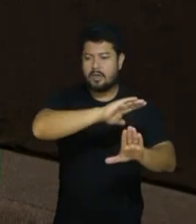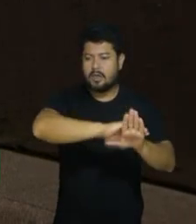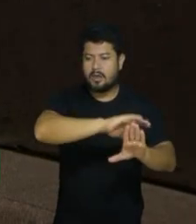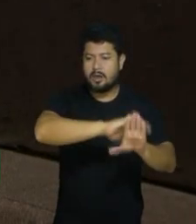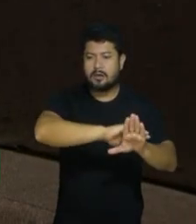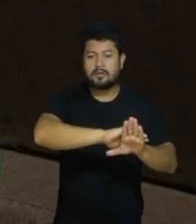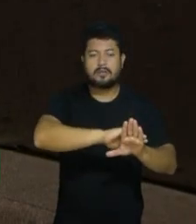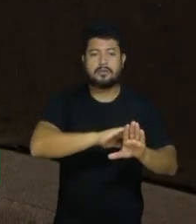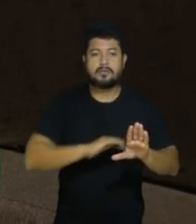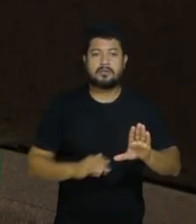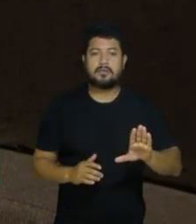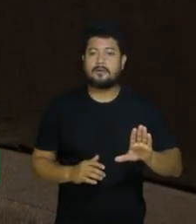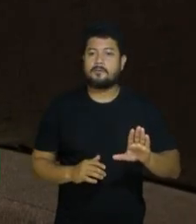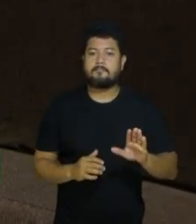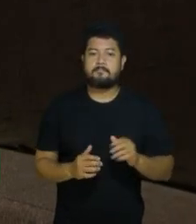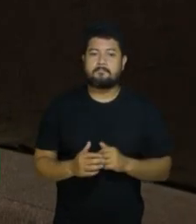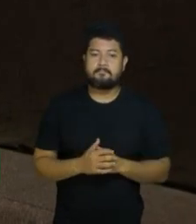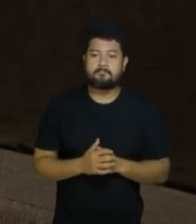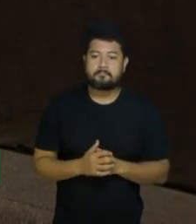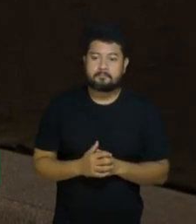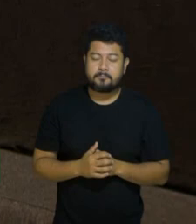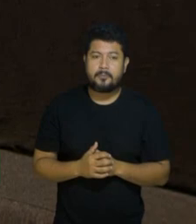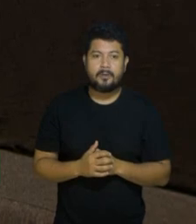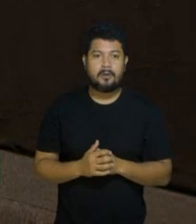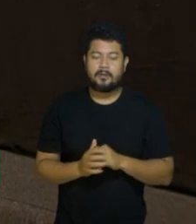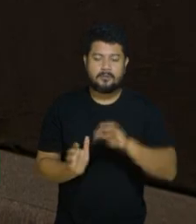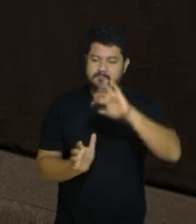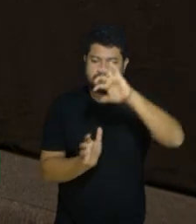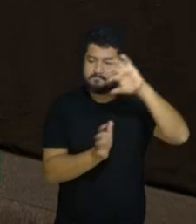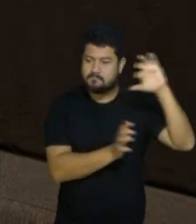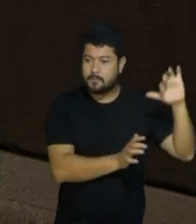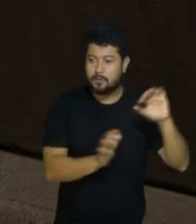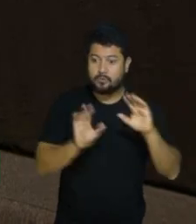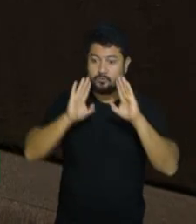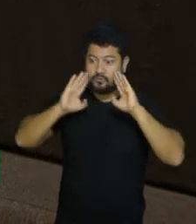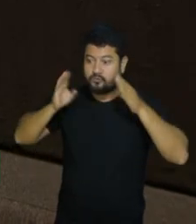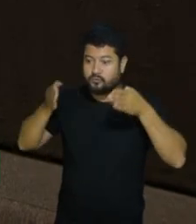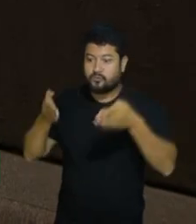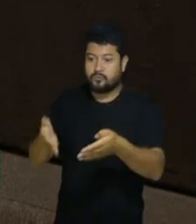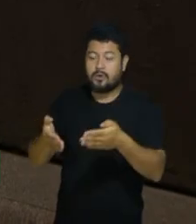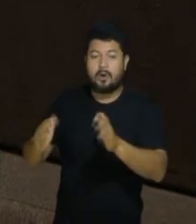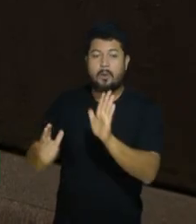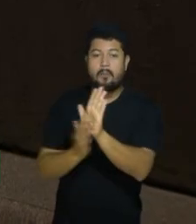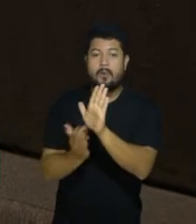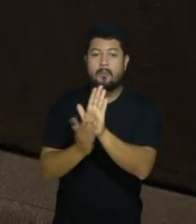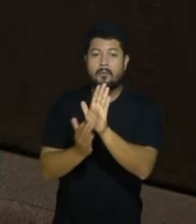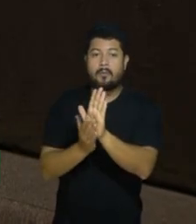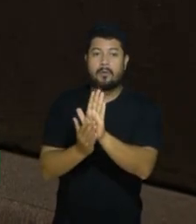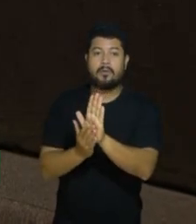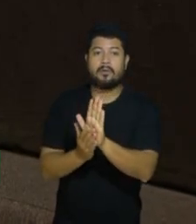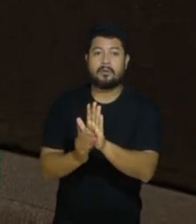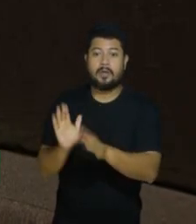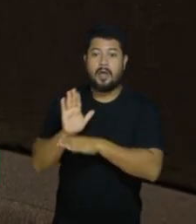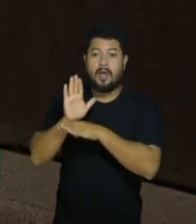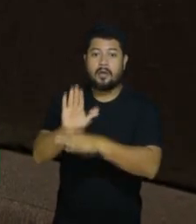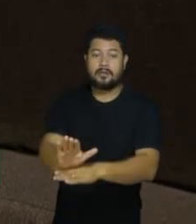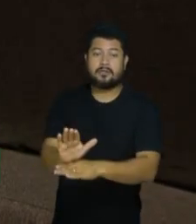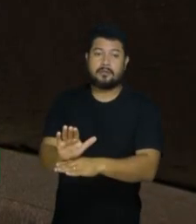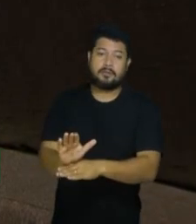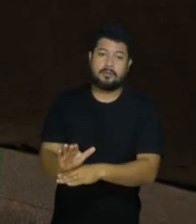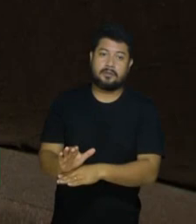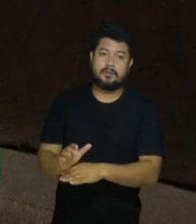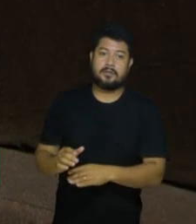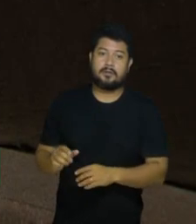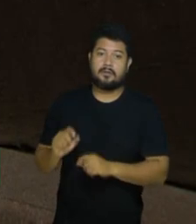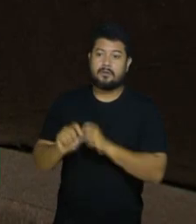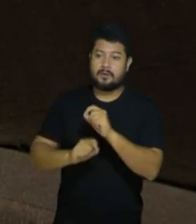suas questões, para juntos trabalharmos numa proposta que permitisse que Santa Catarina ficasse